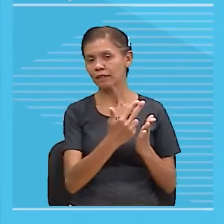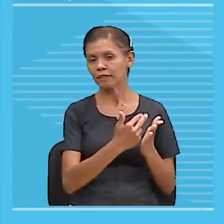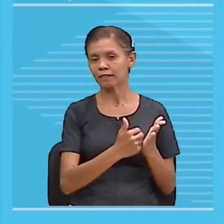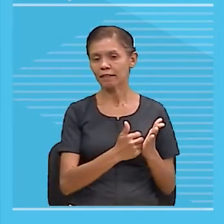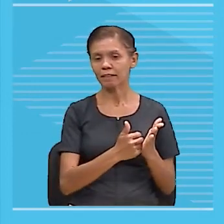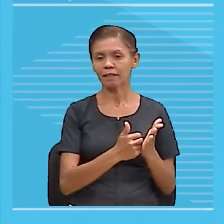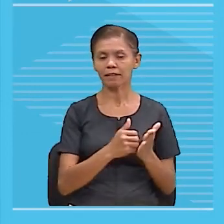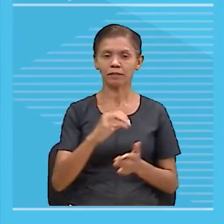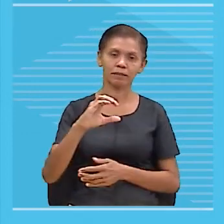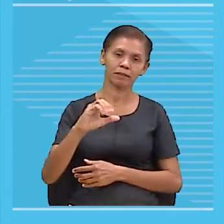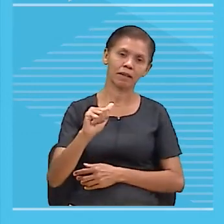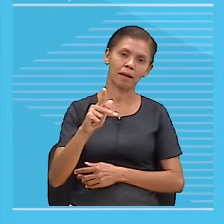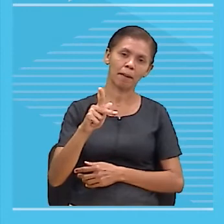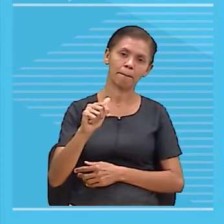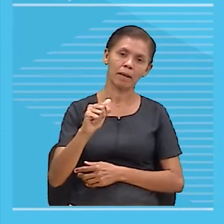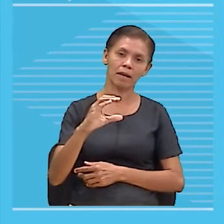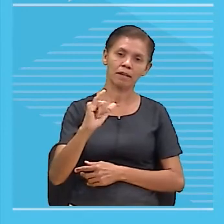as plaquinhas dele.